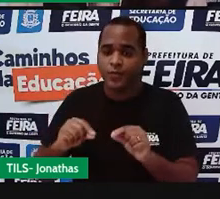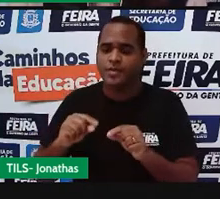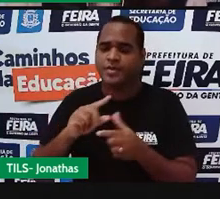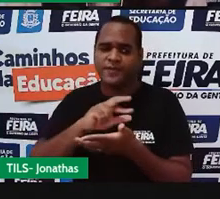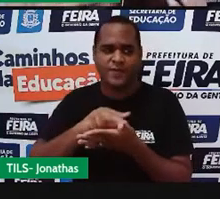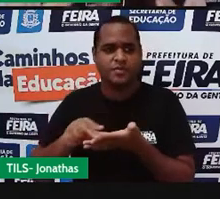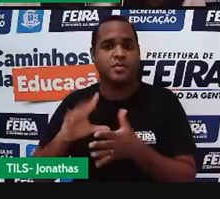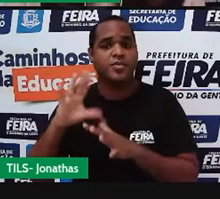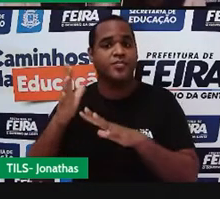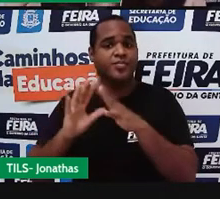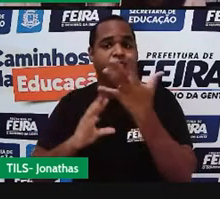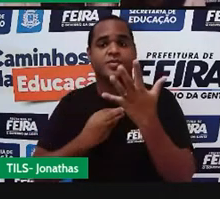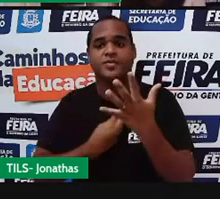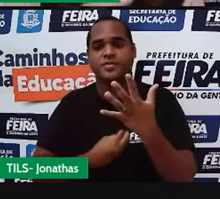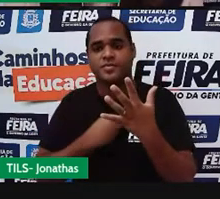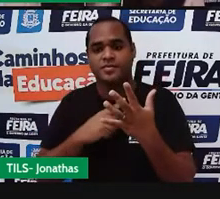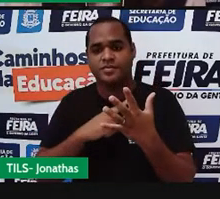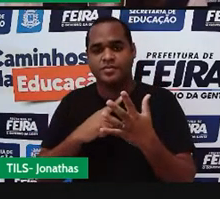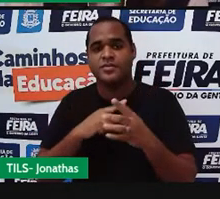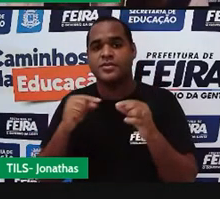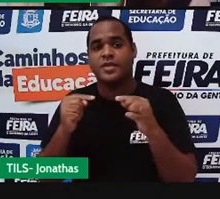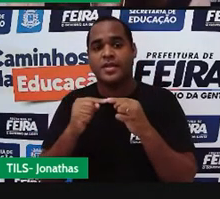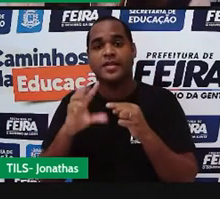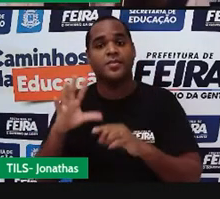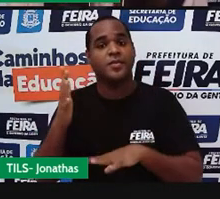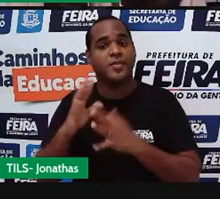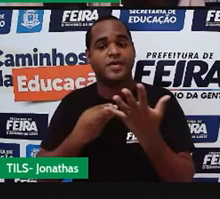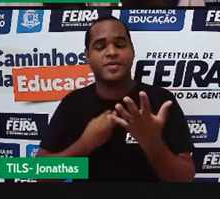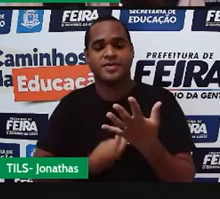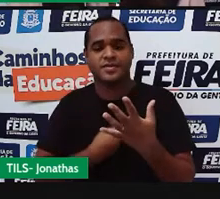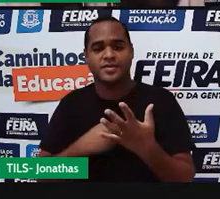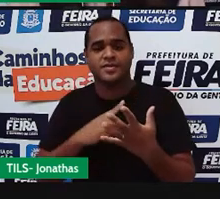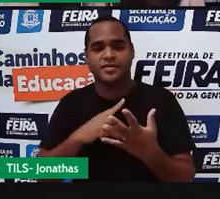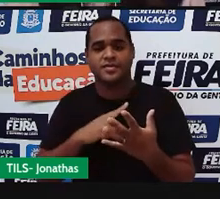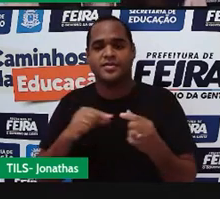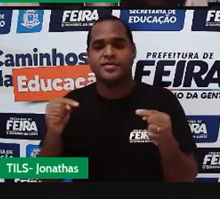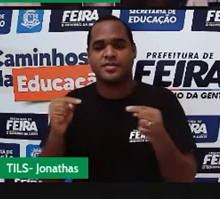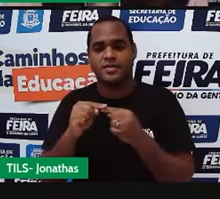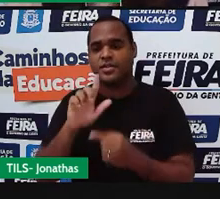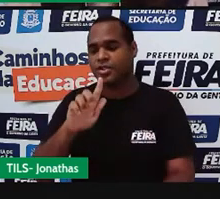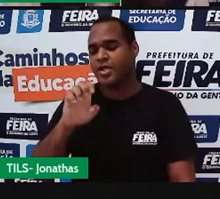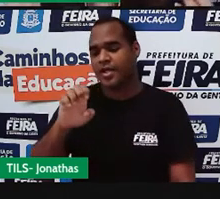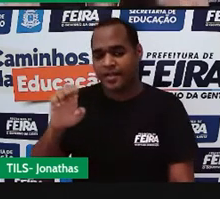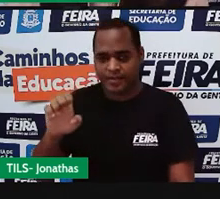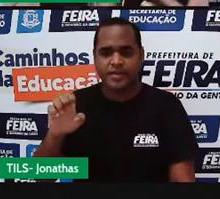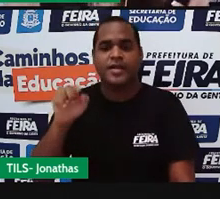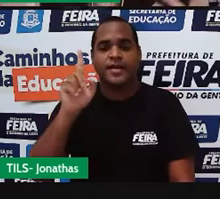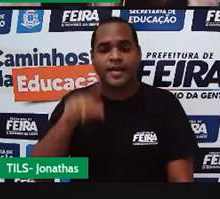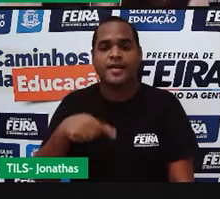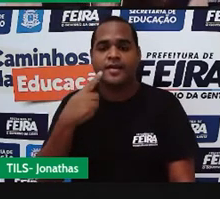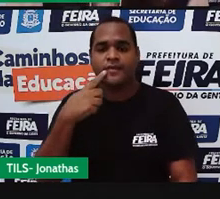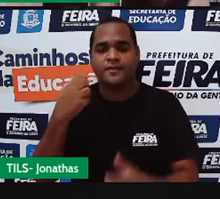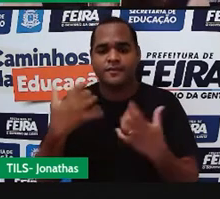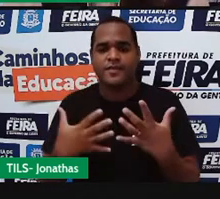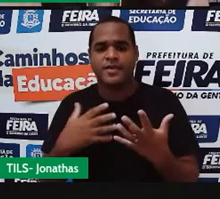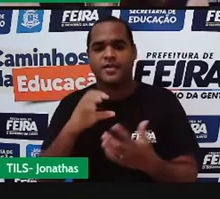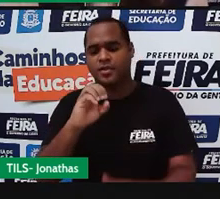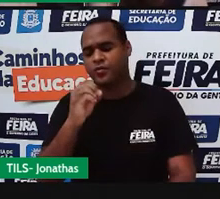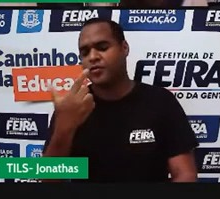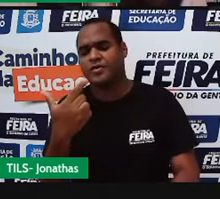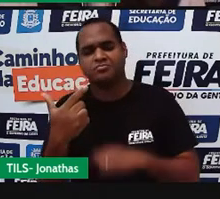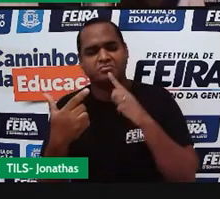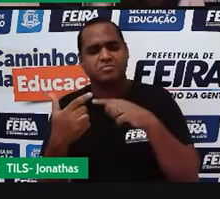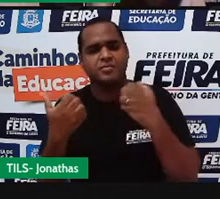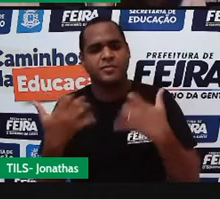muito justamente devido ao acúmulo desses gases de efeito estufa que a gente chama de Gigi e quem são esses gases de